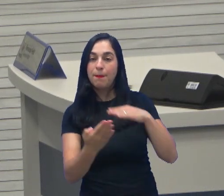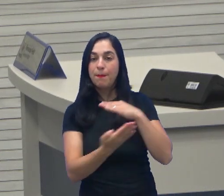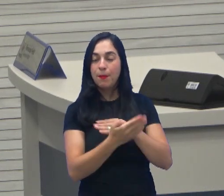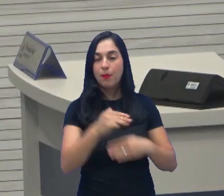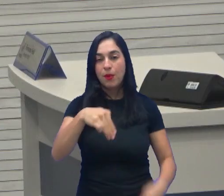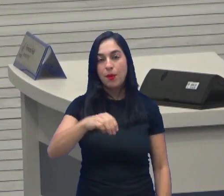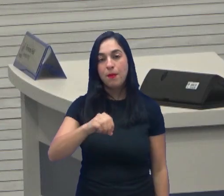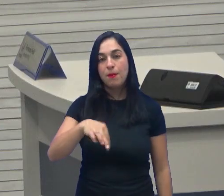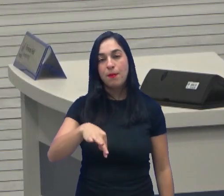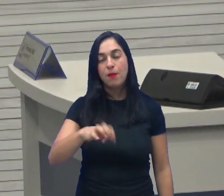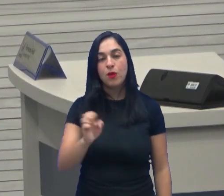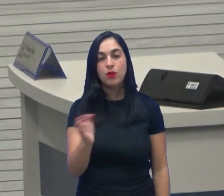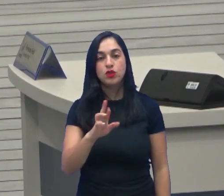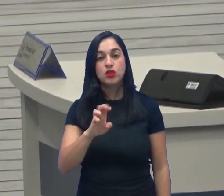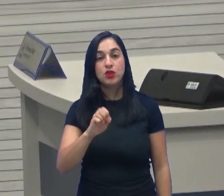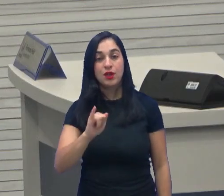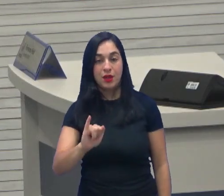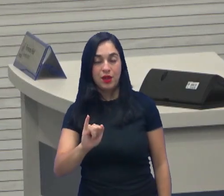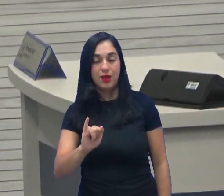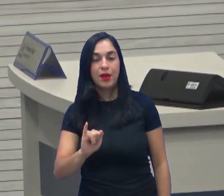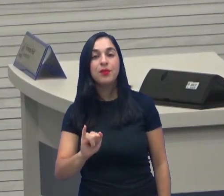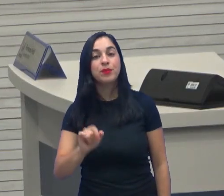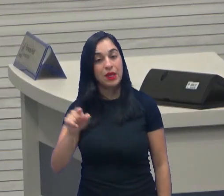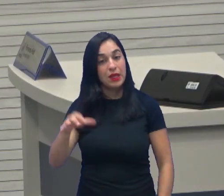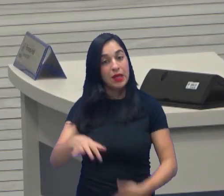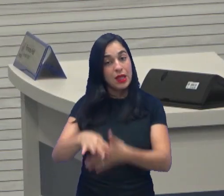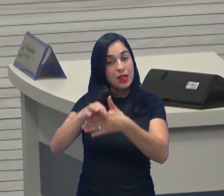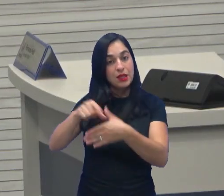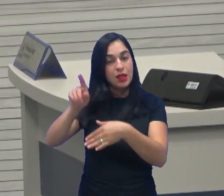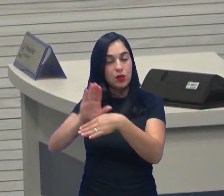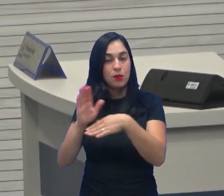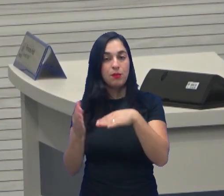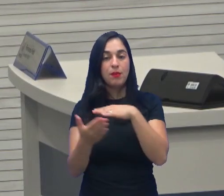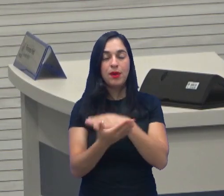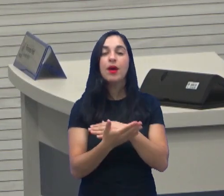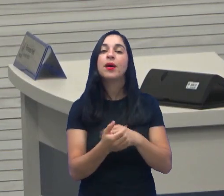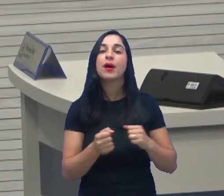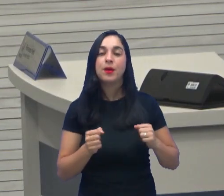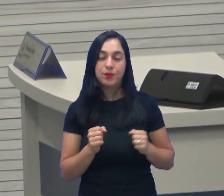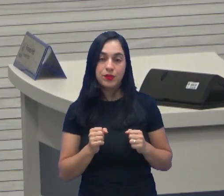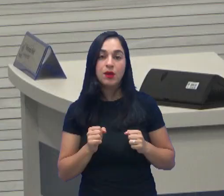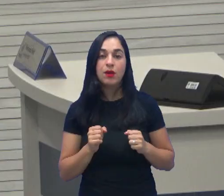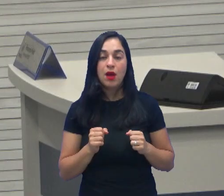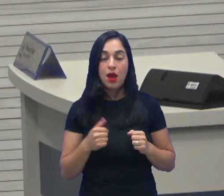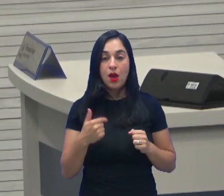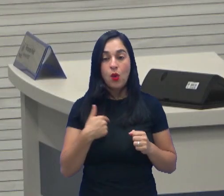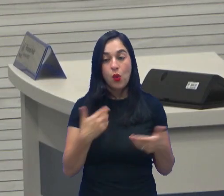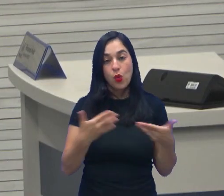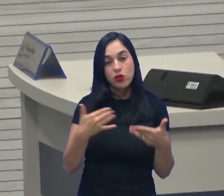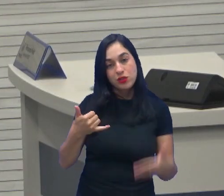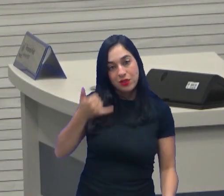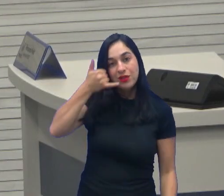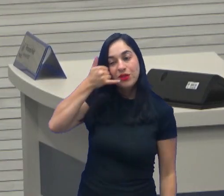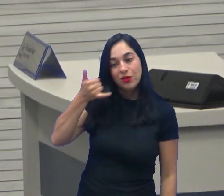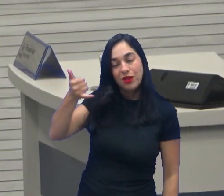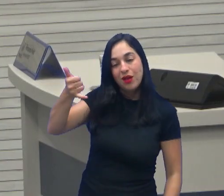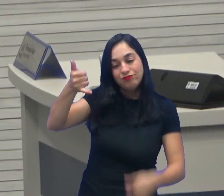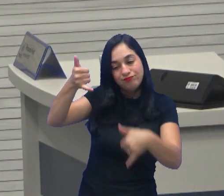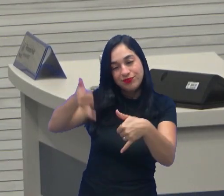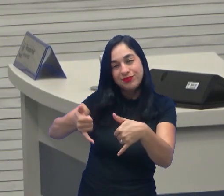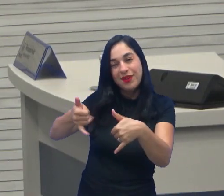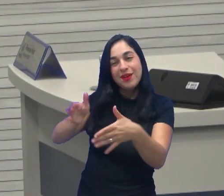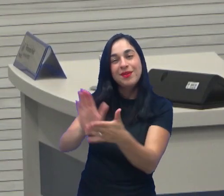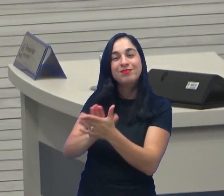E hoje eu estava na rádio, a Graça também ligou lá, outras lideranças comunitárias ligaram lá, então fica aí os nossos parabéns e as